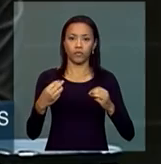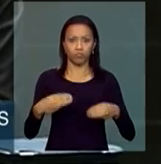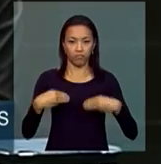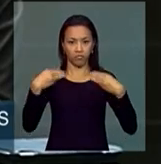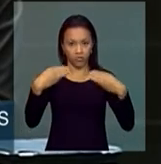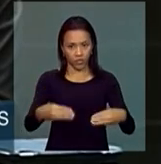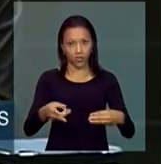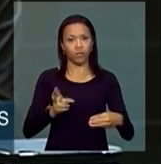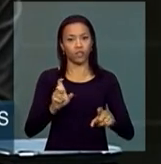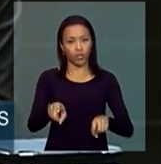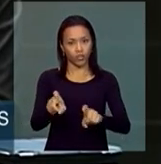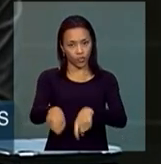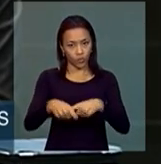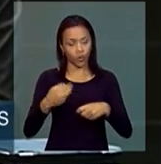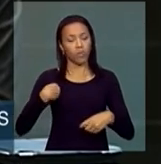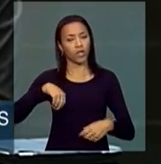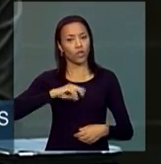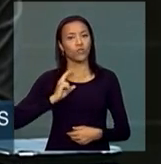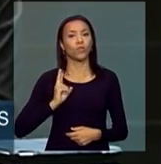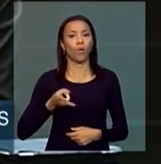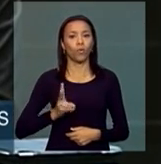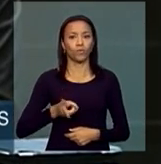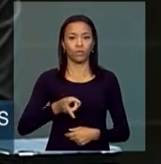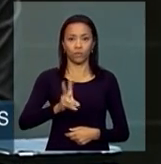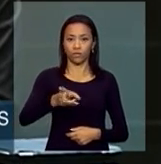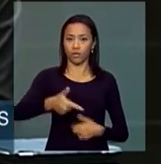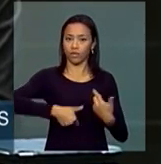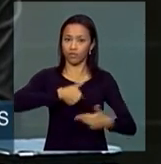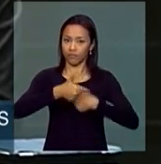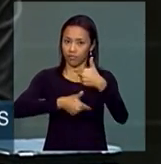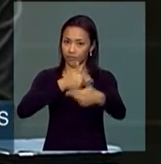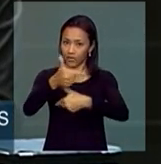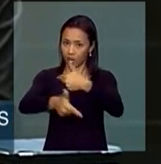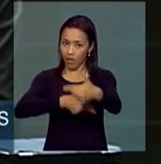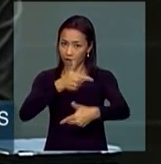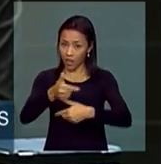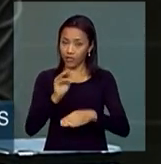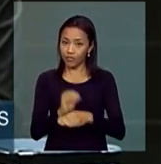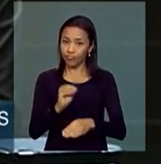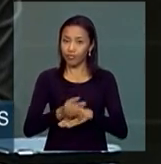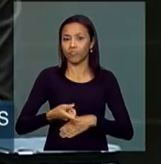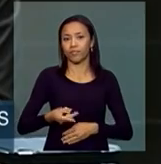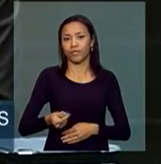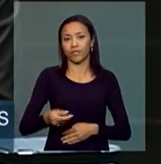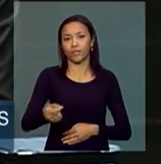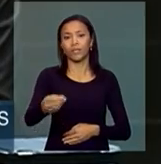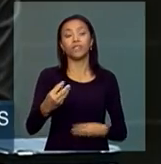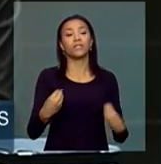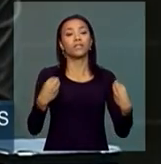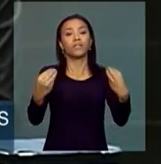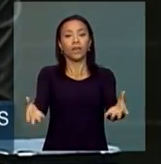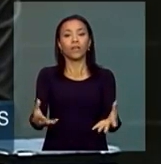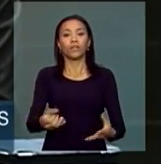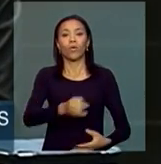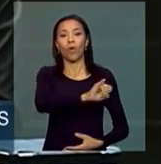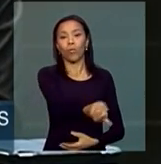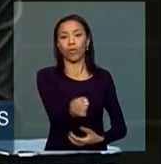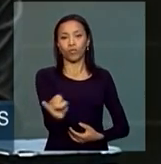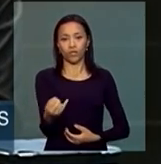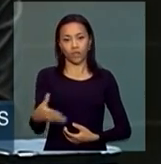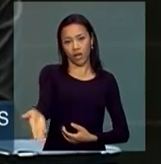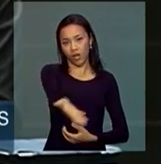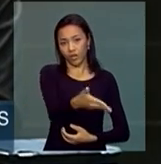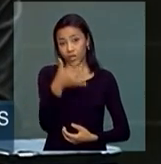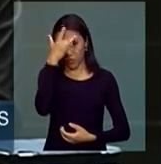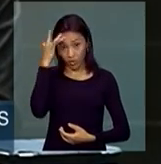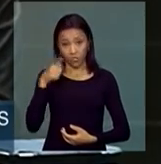possa continuar avançando nessa produção sustentável e oportunizando as pessoas para que possam ter emprego, renda